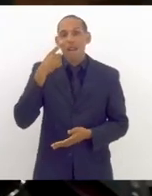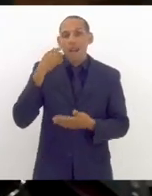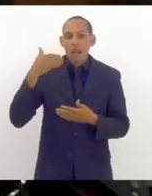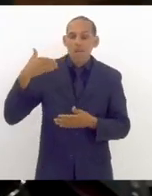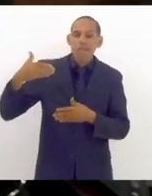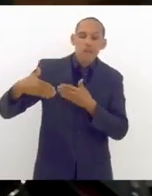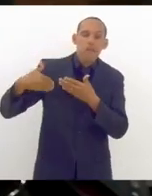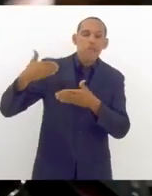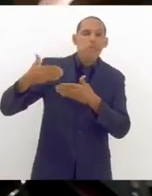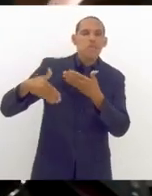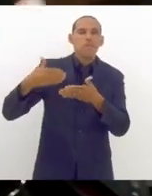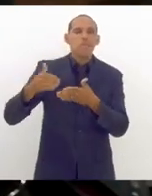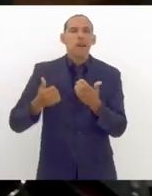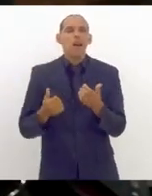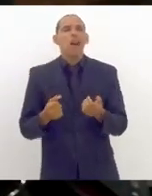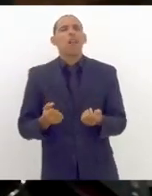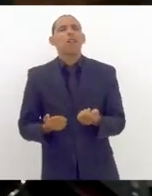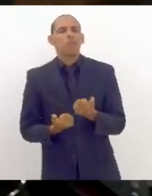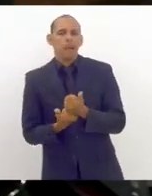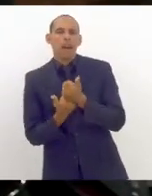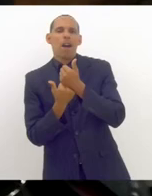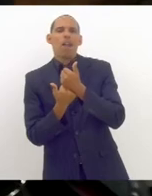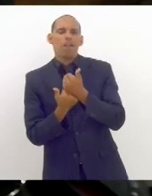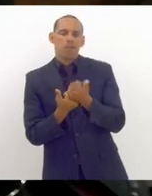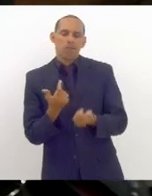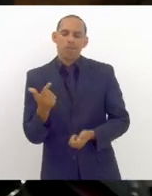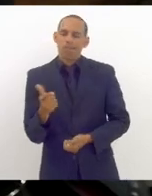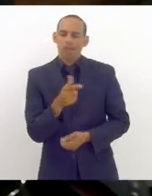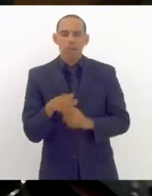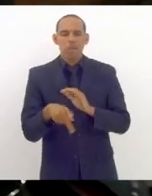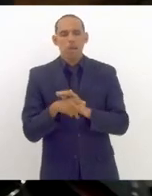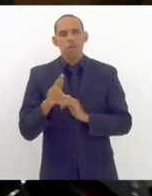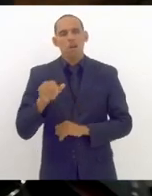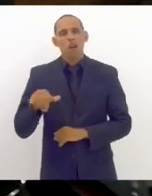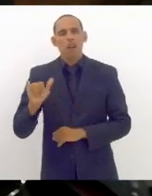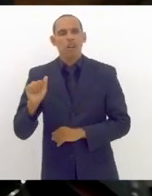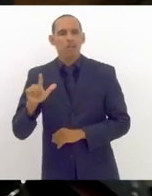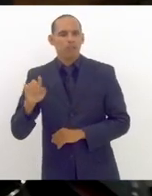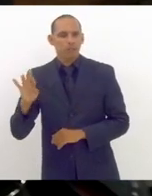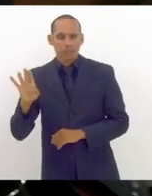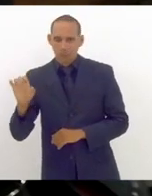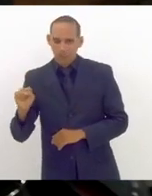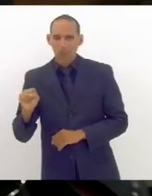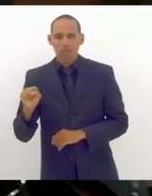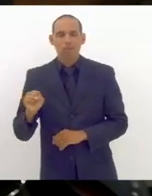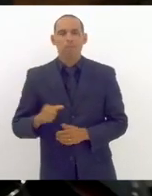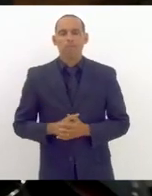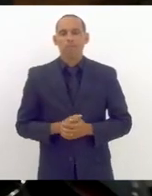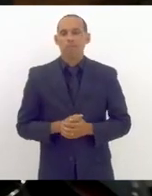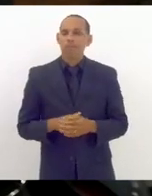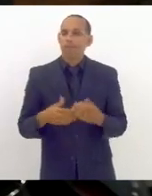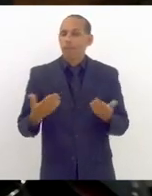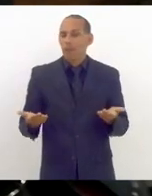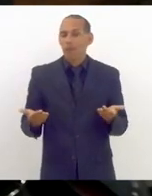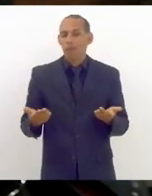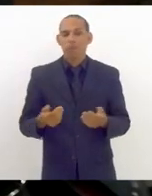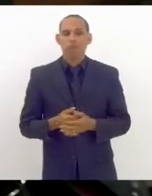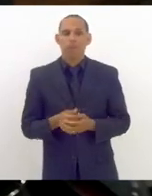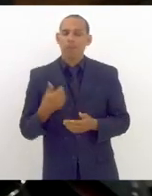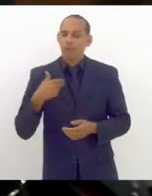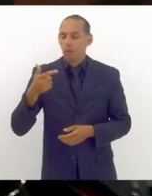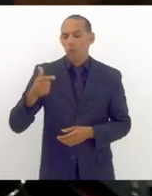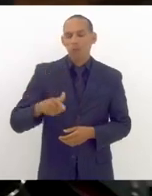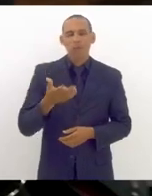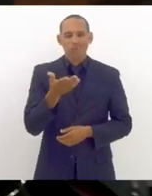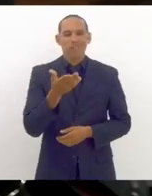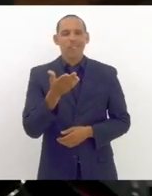processo de longo prazo e dar sustentabilidade aqueles olhos do petróleo então assim eu vim aqui quando eu tava de novo o